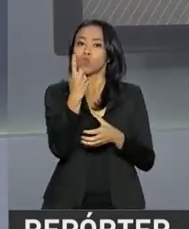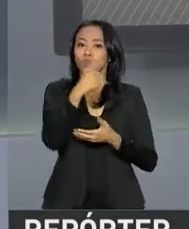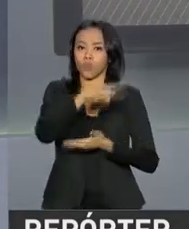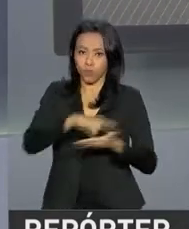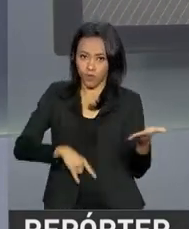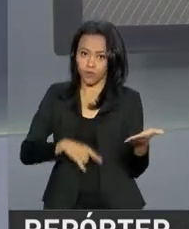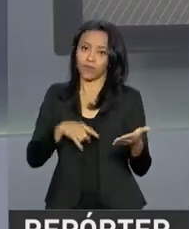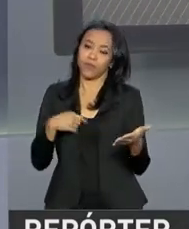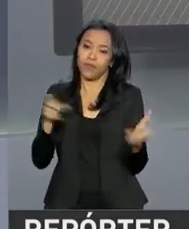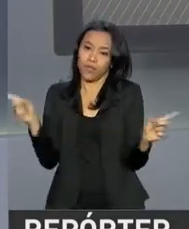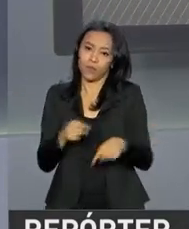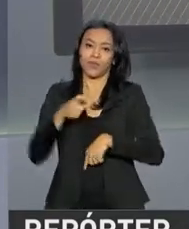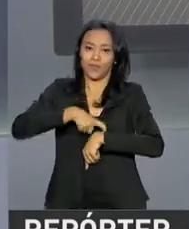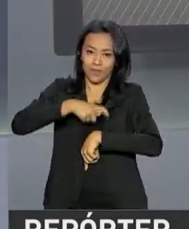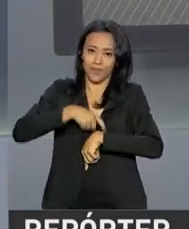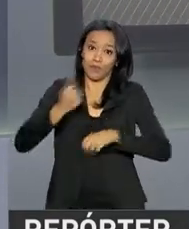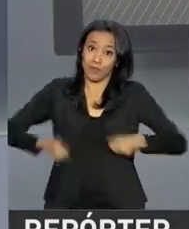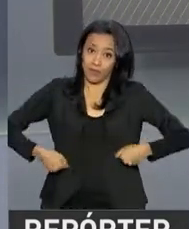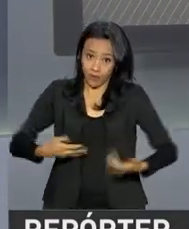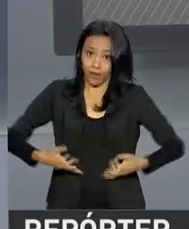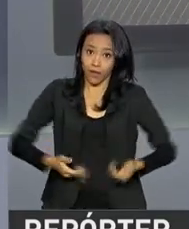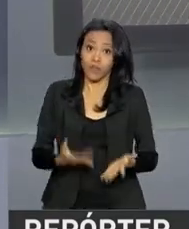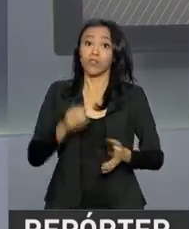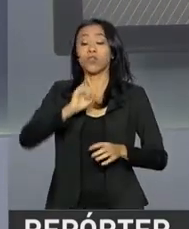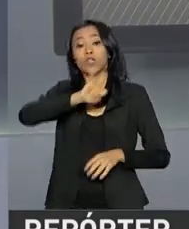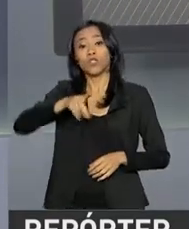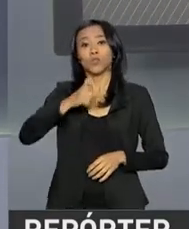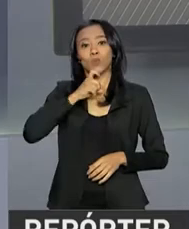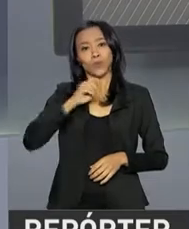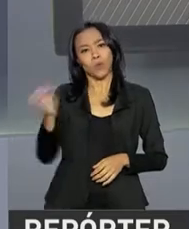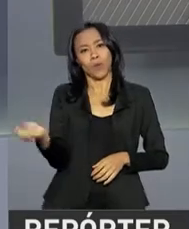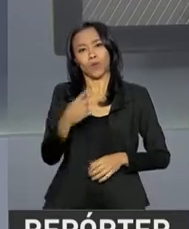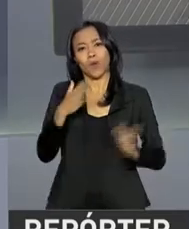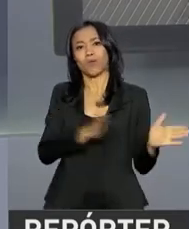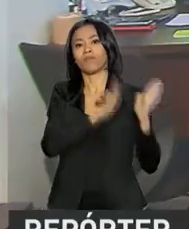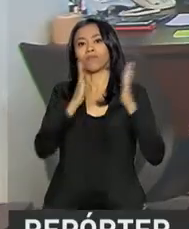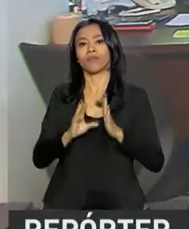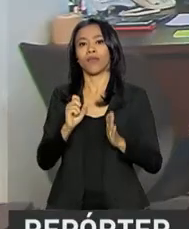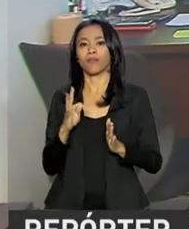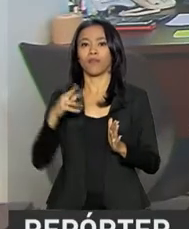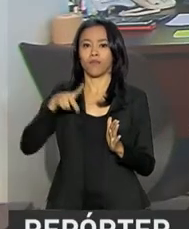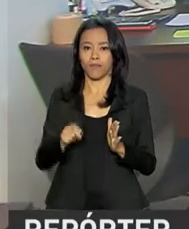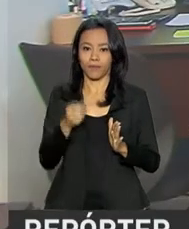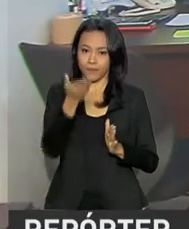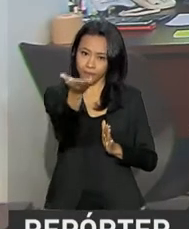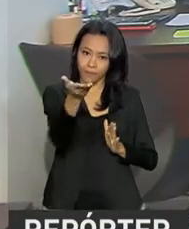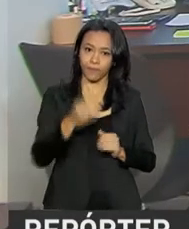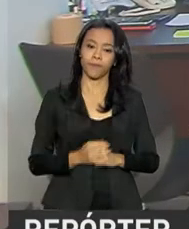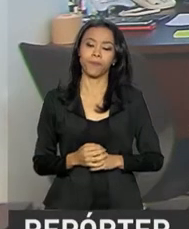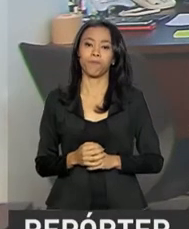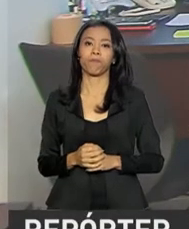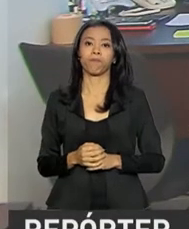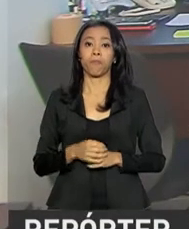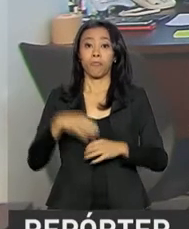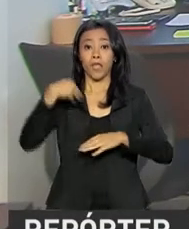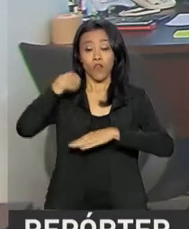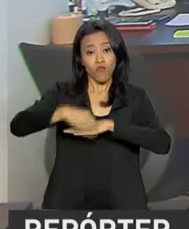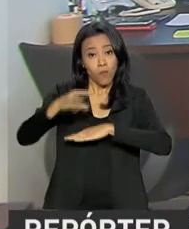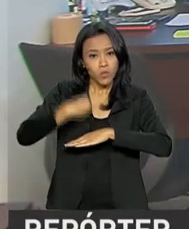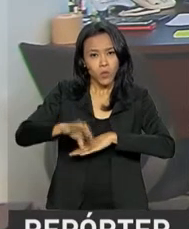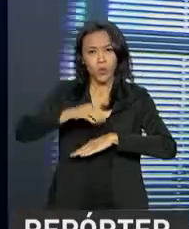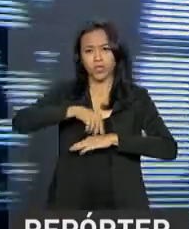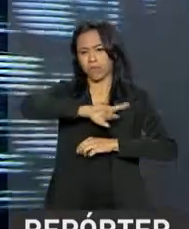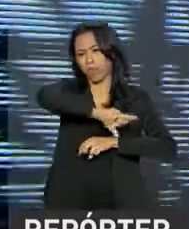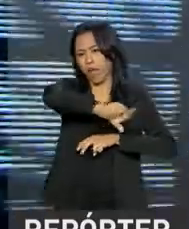reduzir tempo e custos em julho o programa chega uma nova etapa reunir informações de